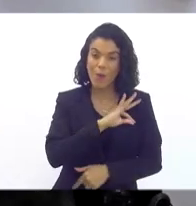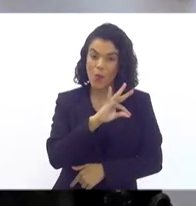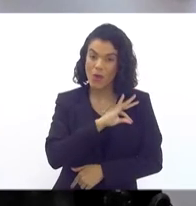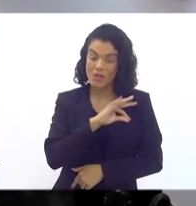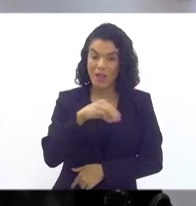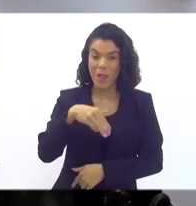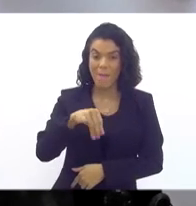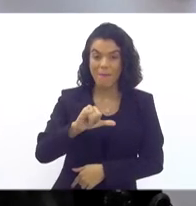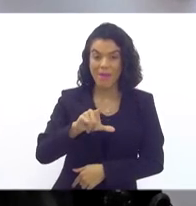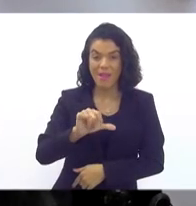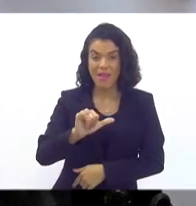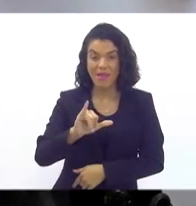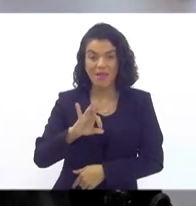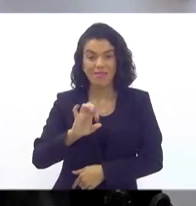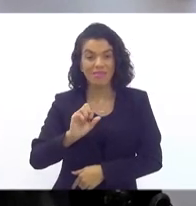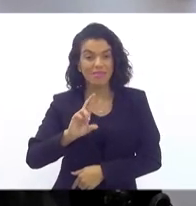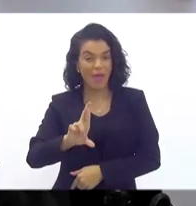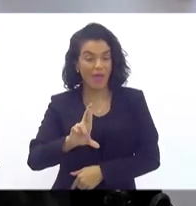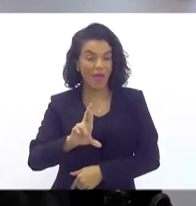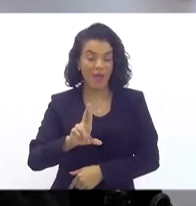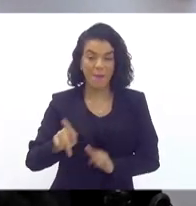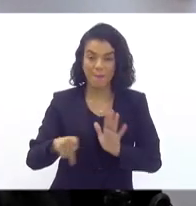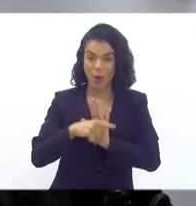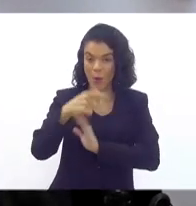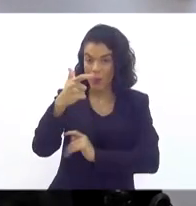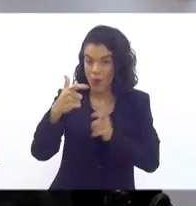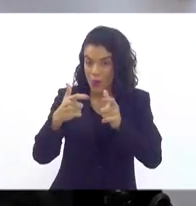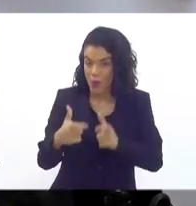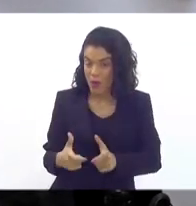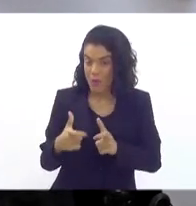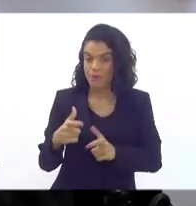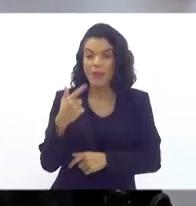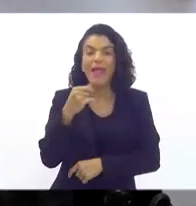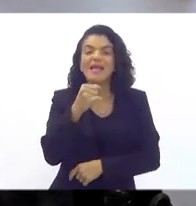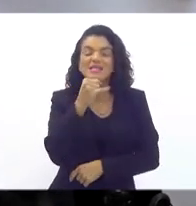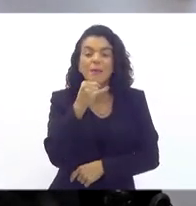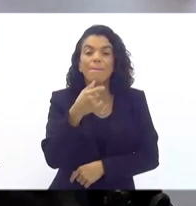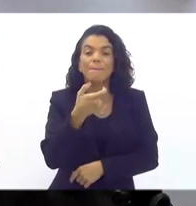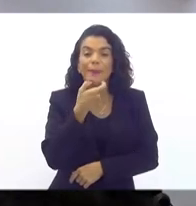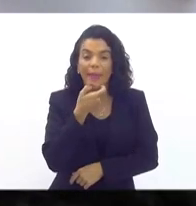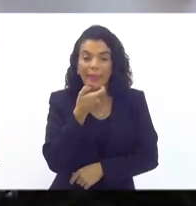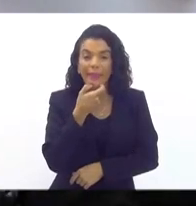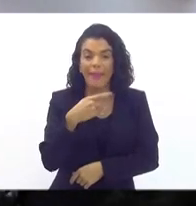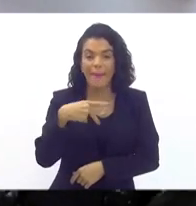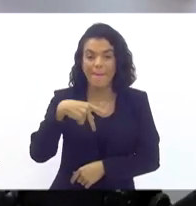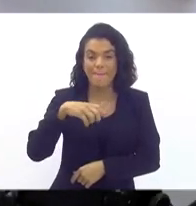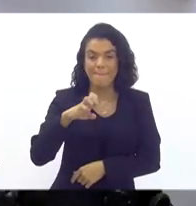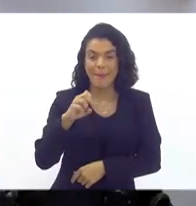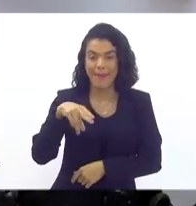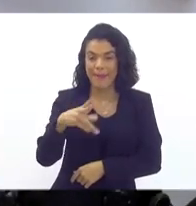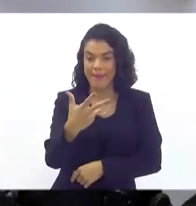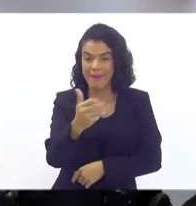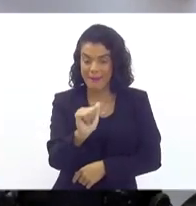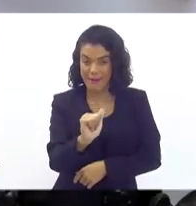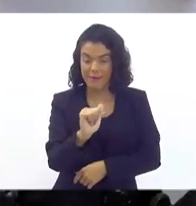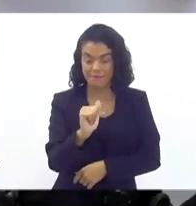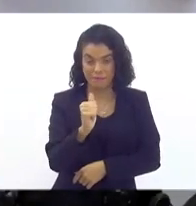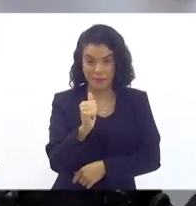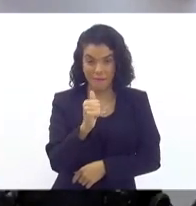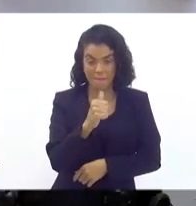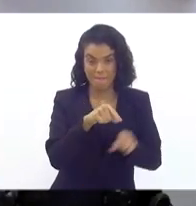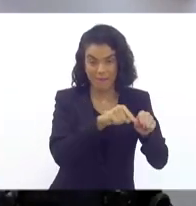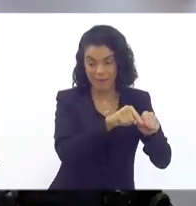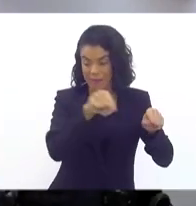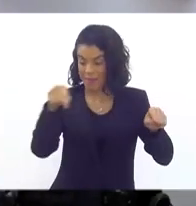militar local você pega por exemplo tenha e se seguir da Penha para ir para minha região